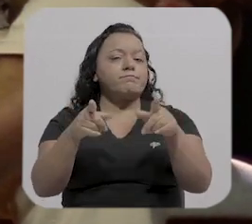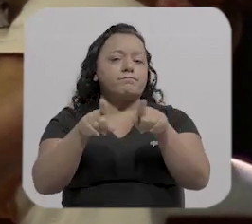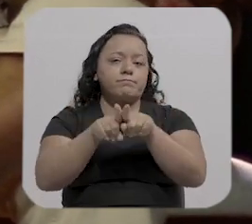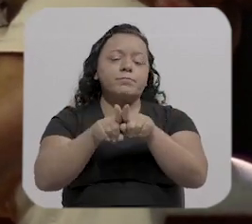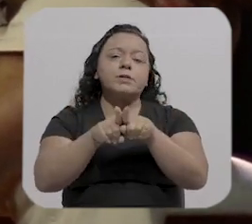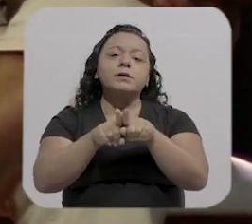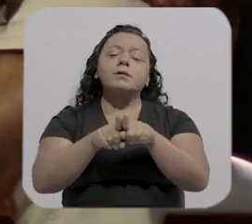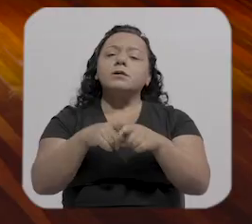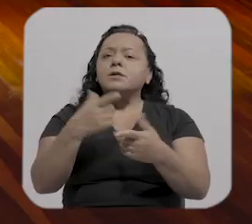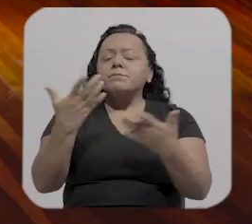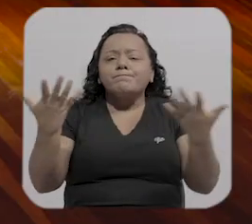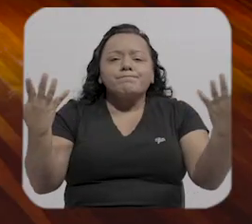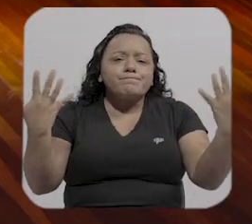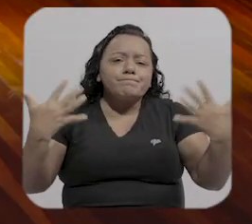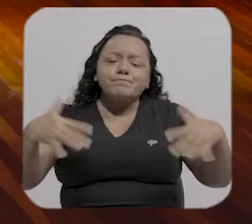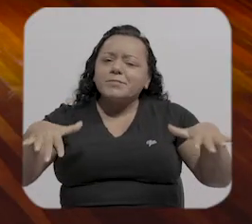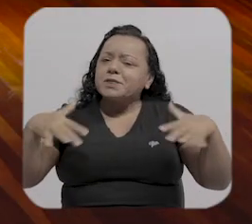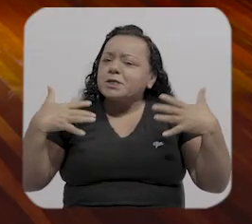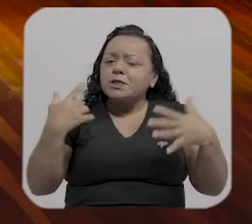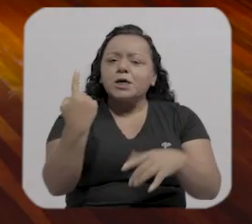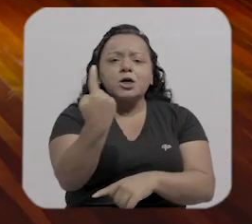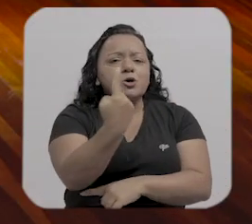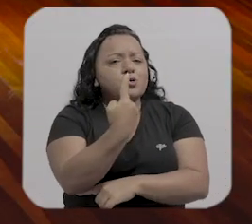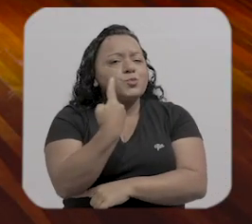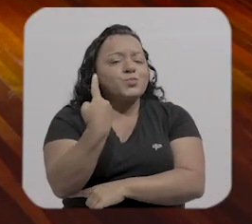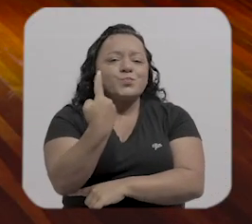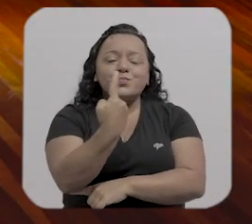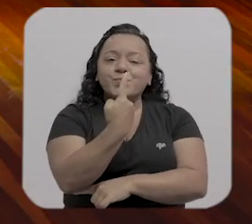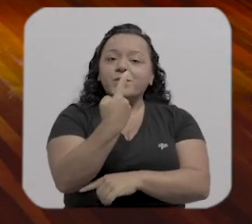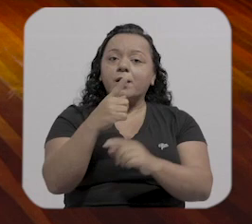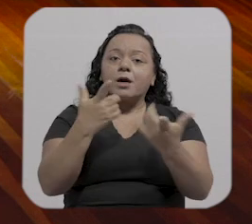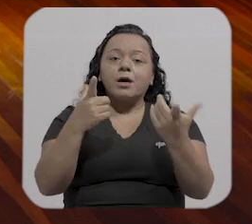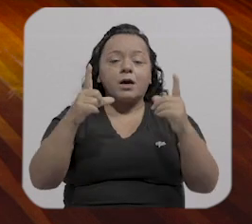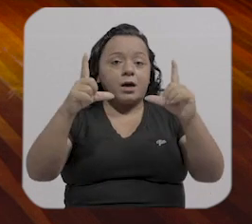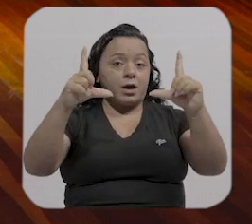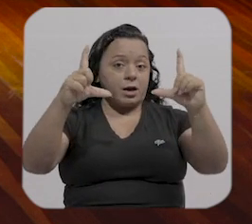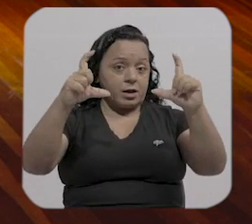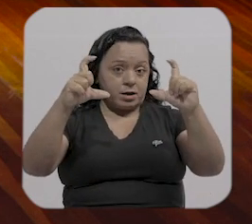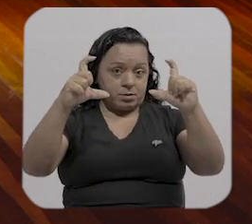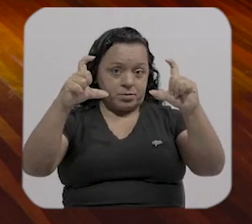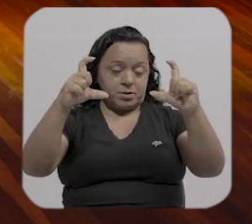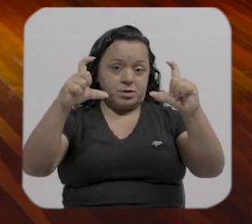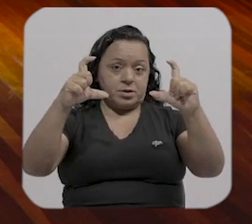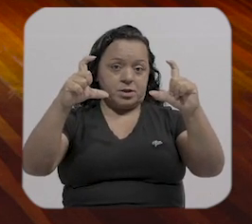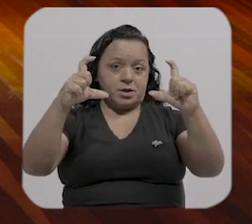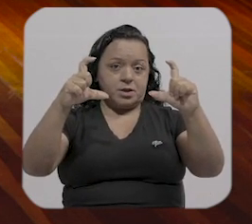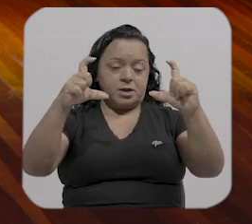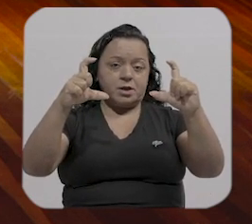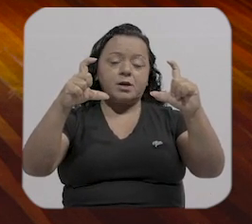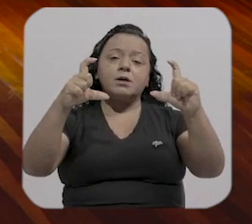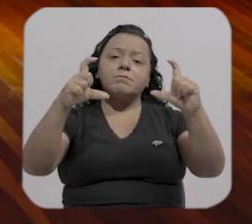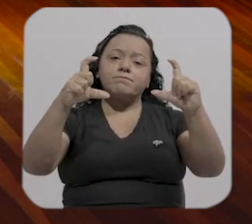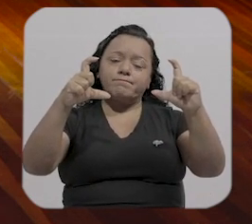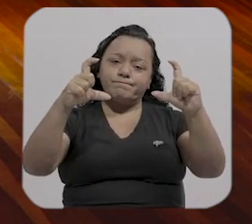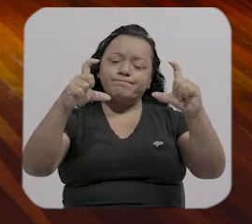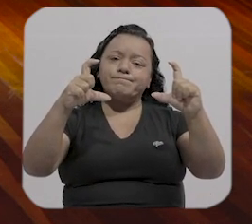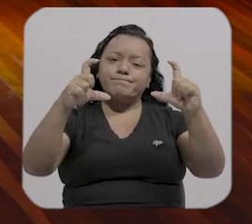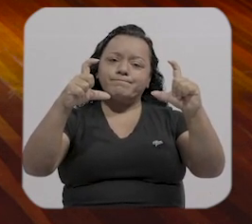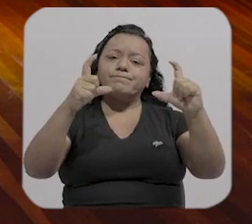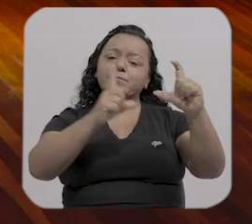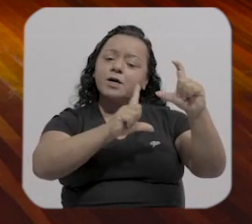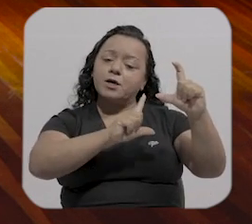Uma das vezes que eu estava... Cara, você está só ali. Você está com uma câmera. Pô, eu